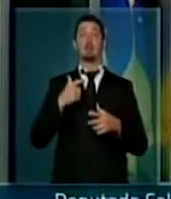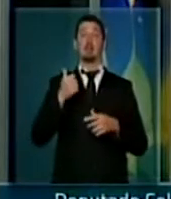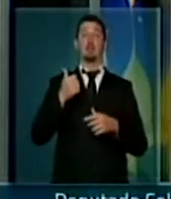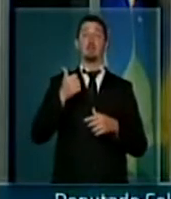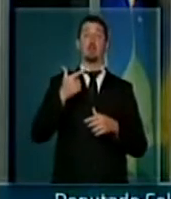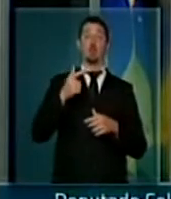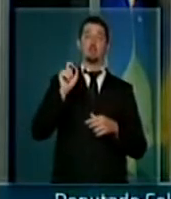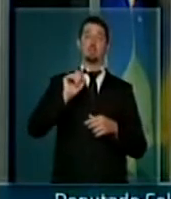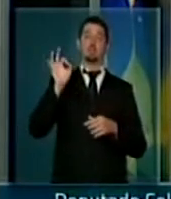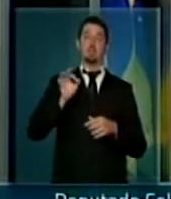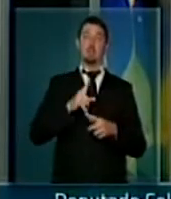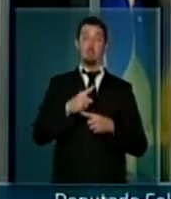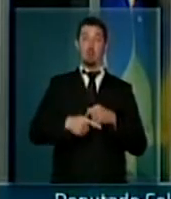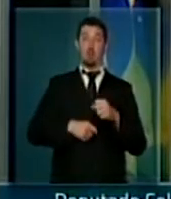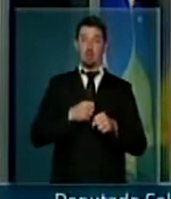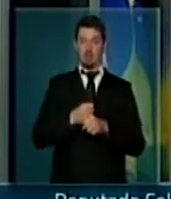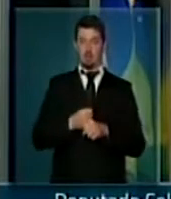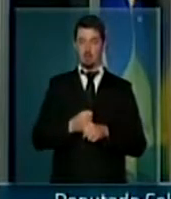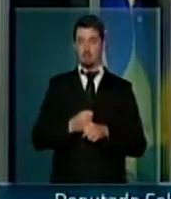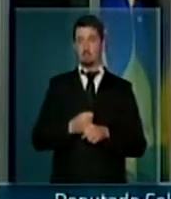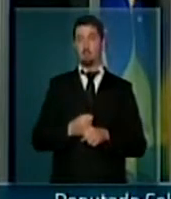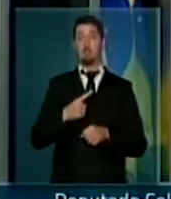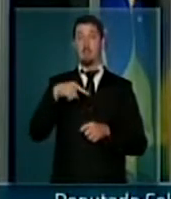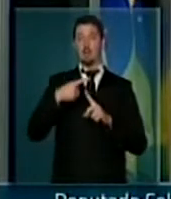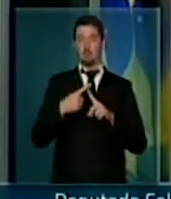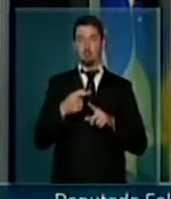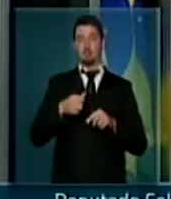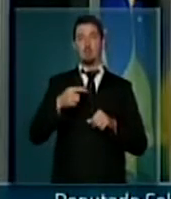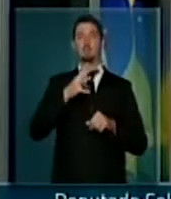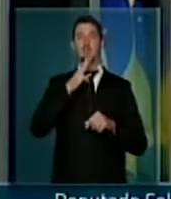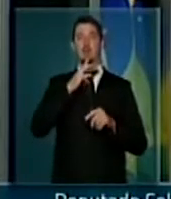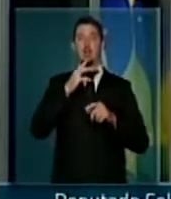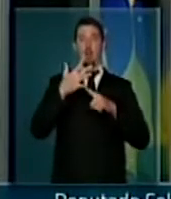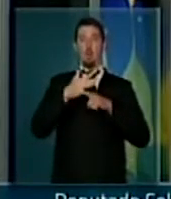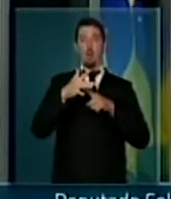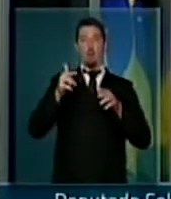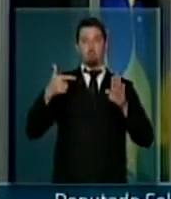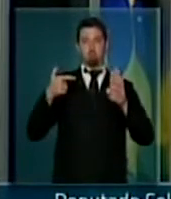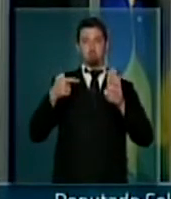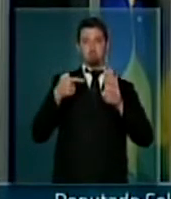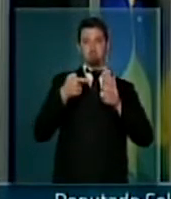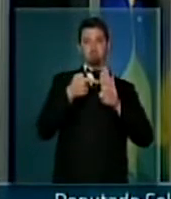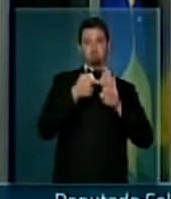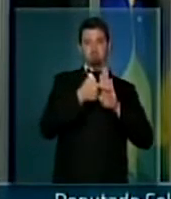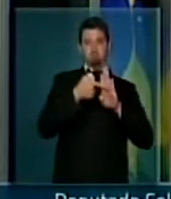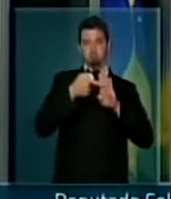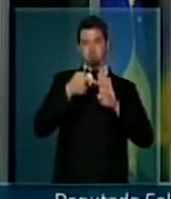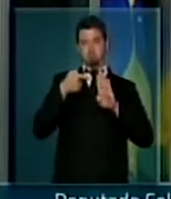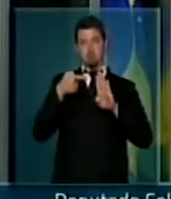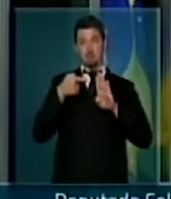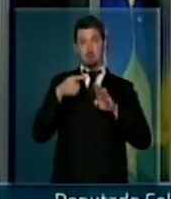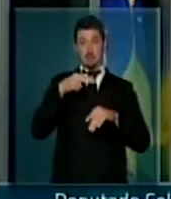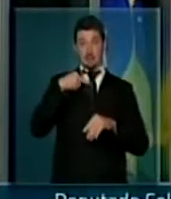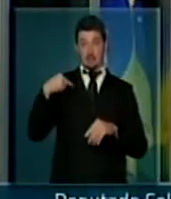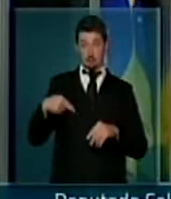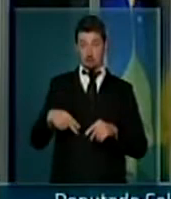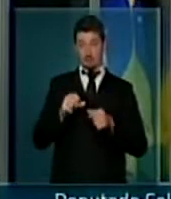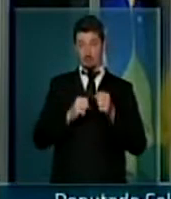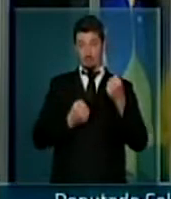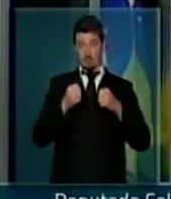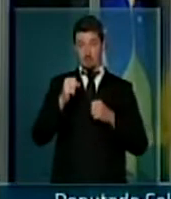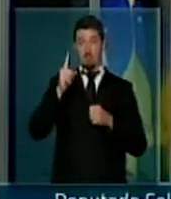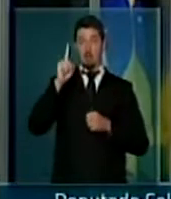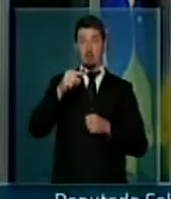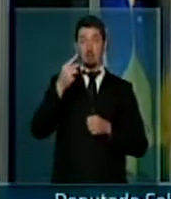ano. Vou dar mais um exemplo: a furadeira. O custo de produção de uma furadeira na China é